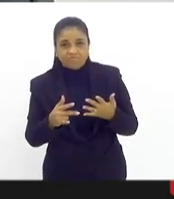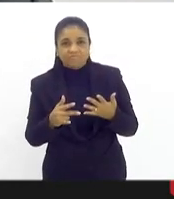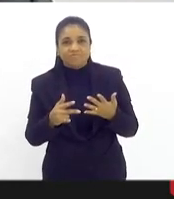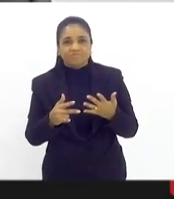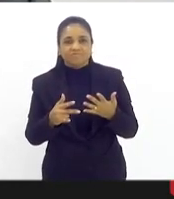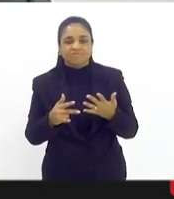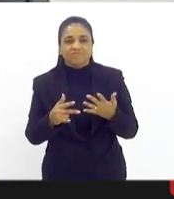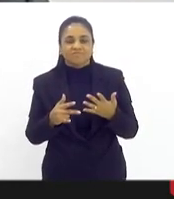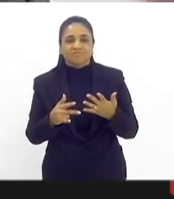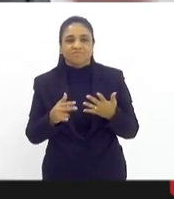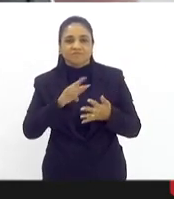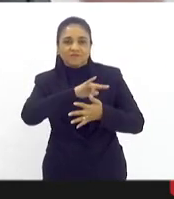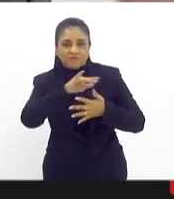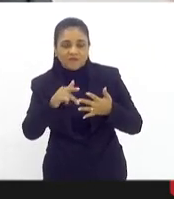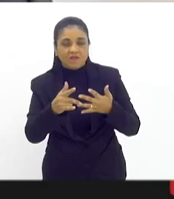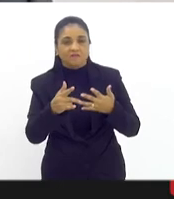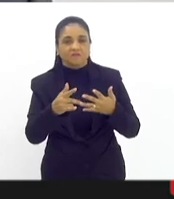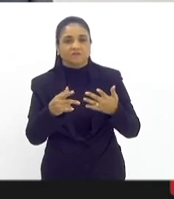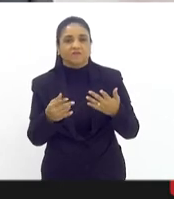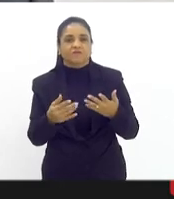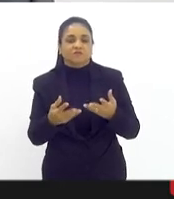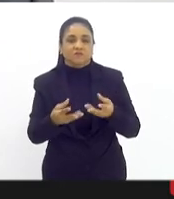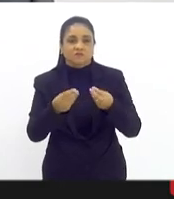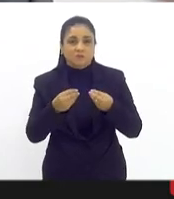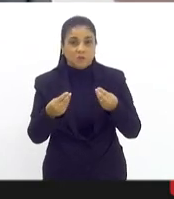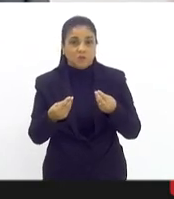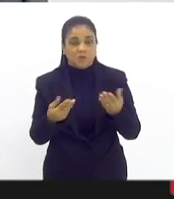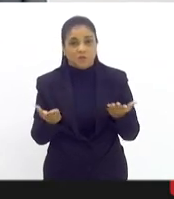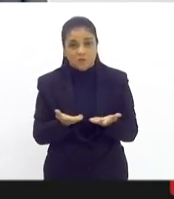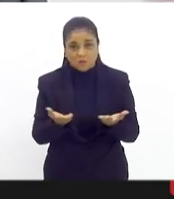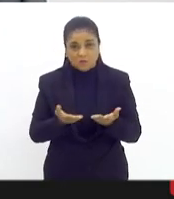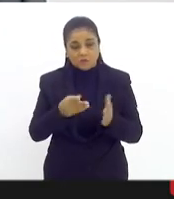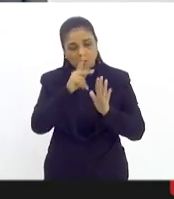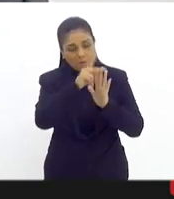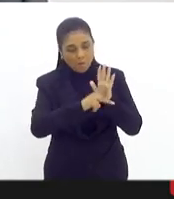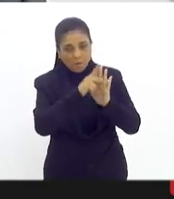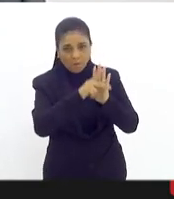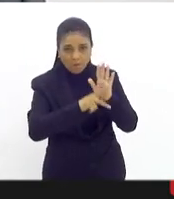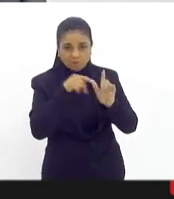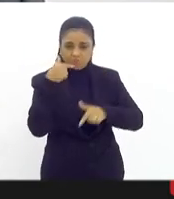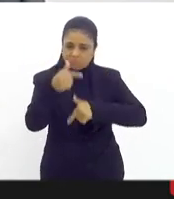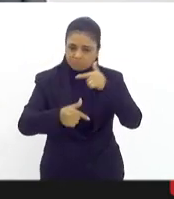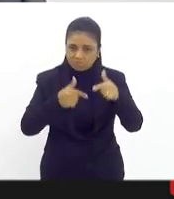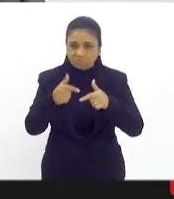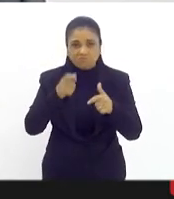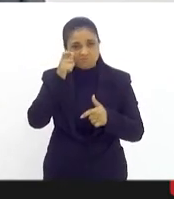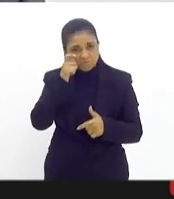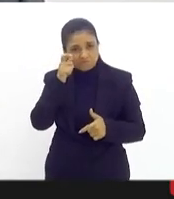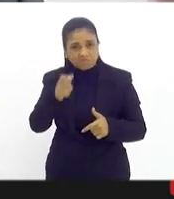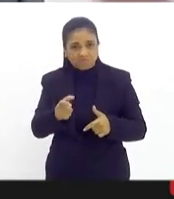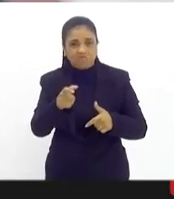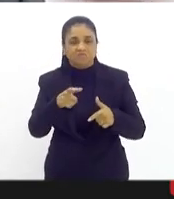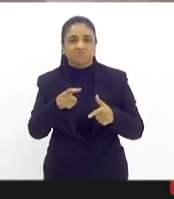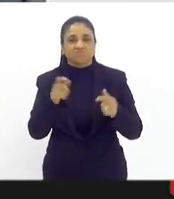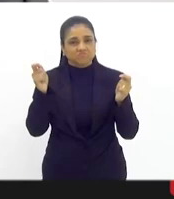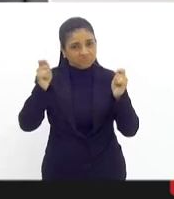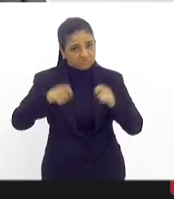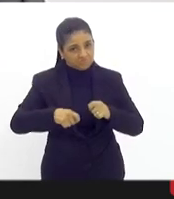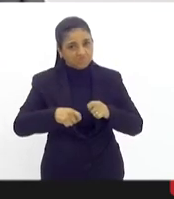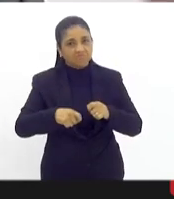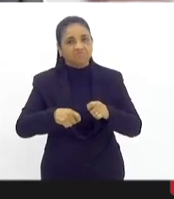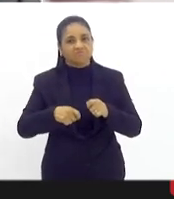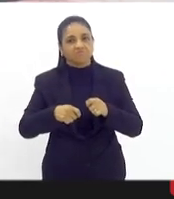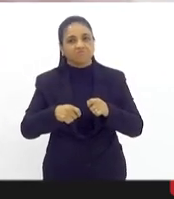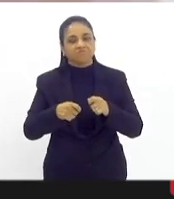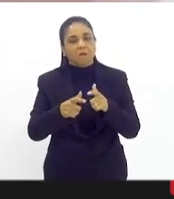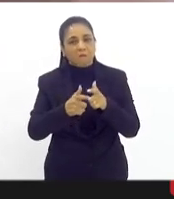muitas entidades da sociedade civil hoje que trabalham já e têm projetos pioneiros interessantíssimos, fortes, potentes, com capacidade de serem